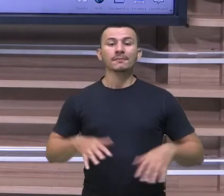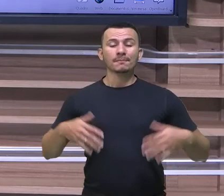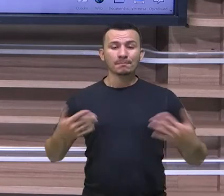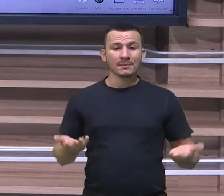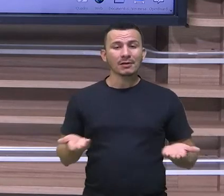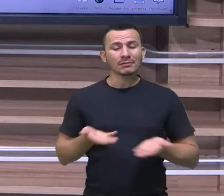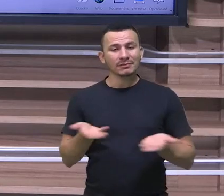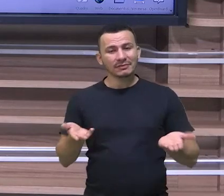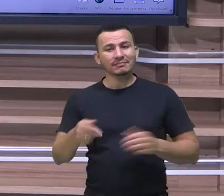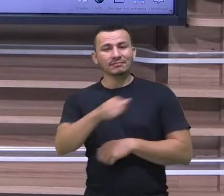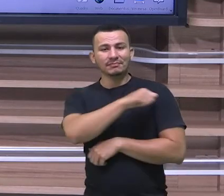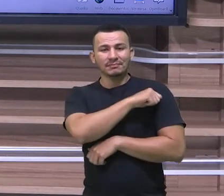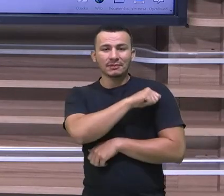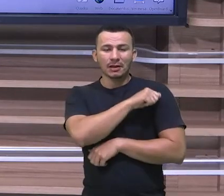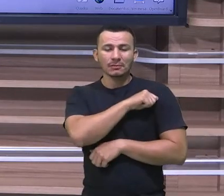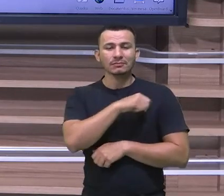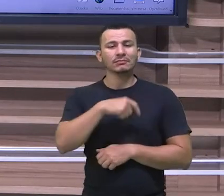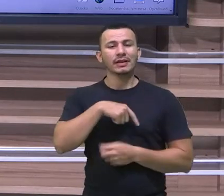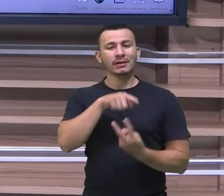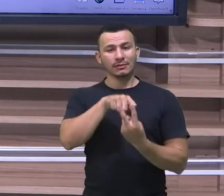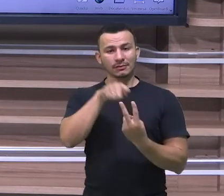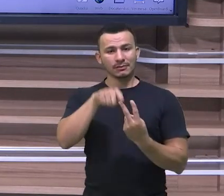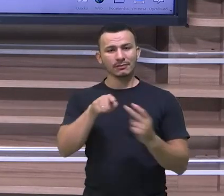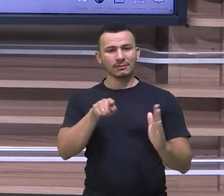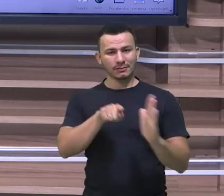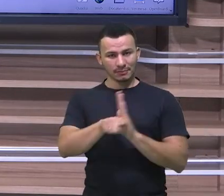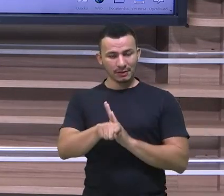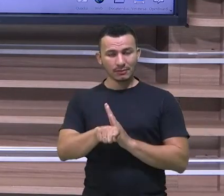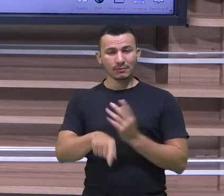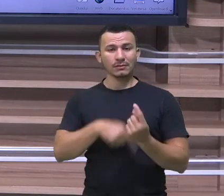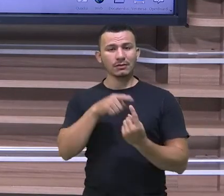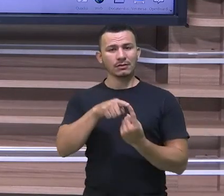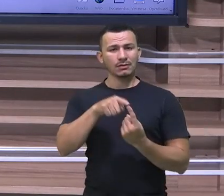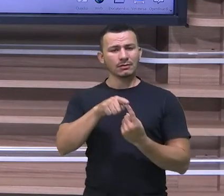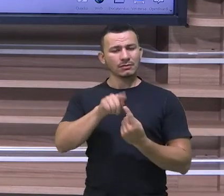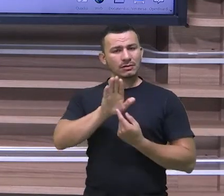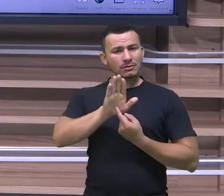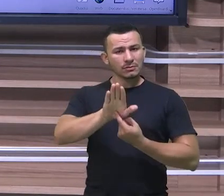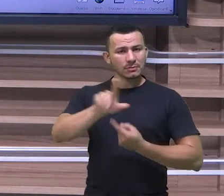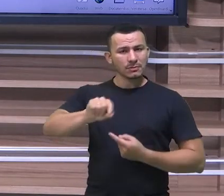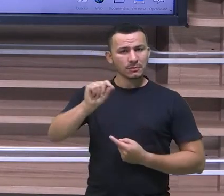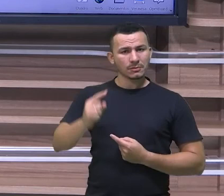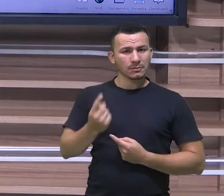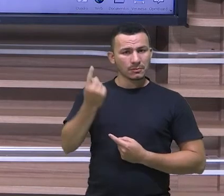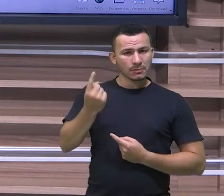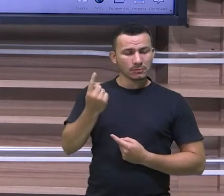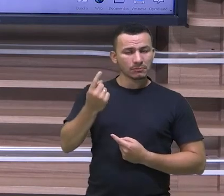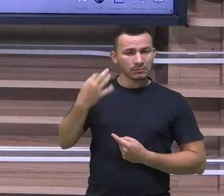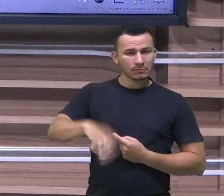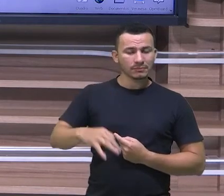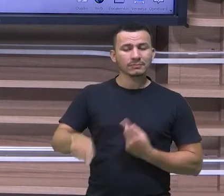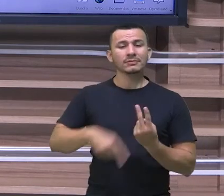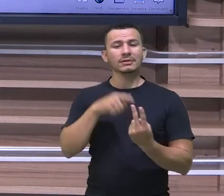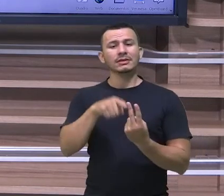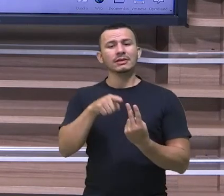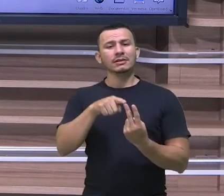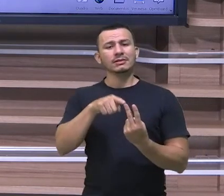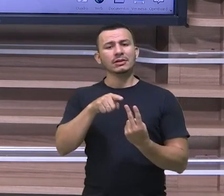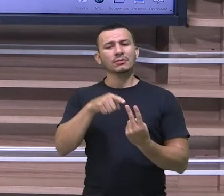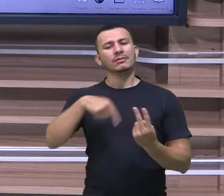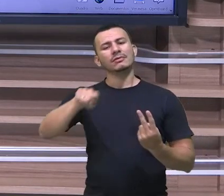Muito bem, queridos alunos, ficou para vocês aí duas questões, uma de indicar a alternativa, qual seria a alternativa mais correta, e a segunda